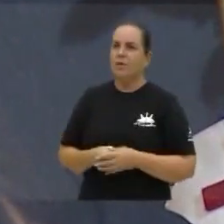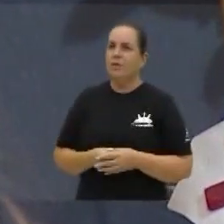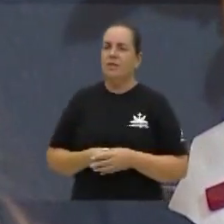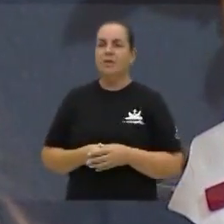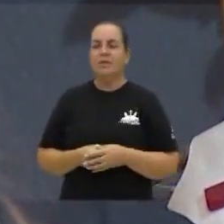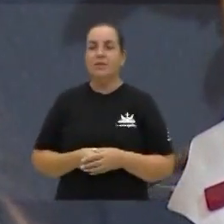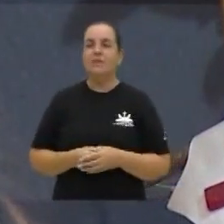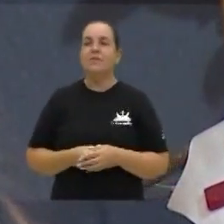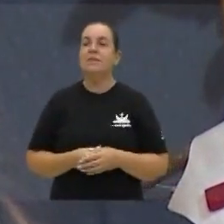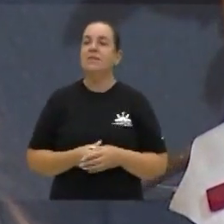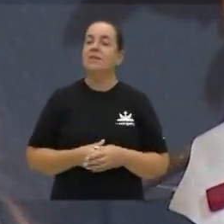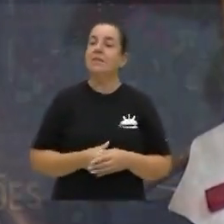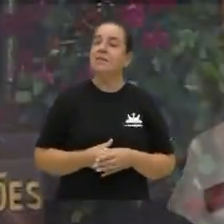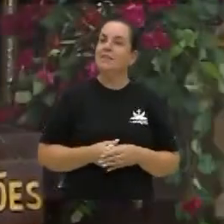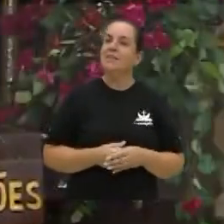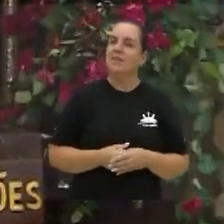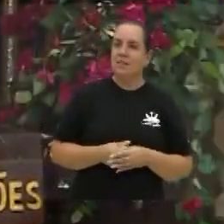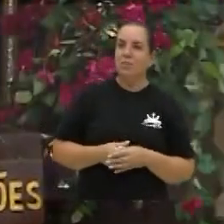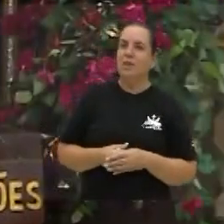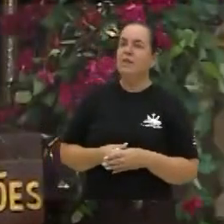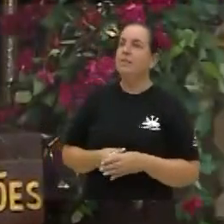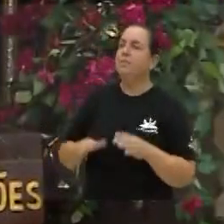em vós.